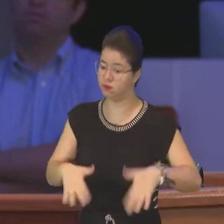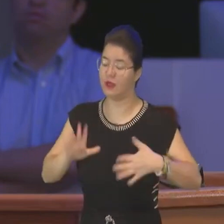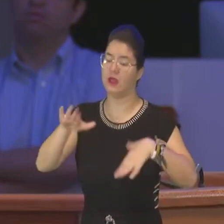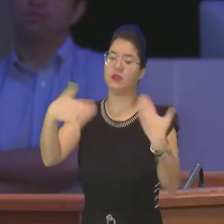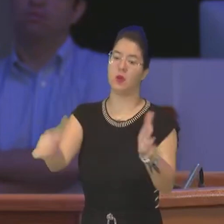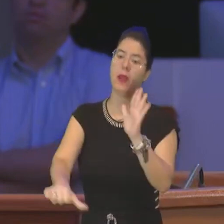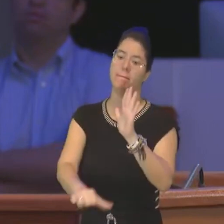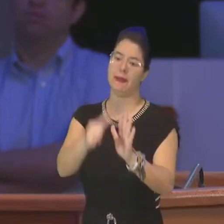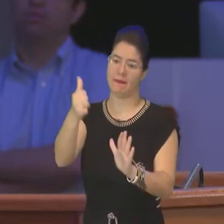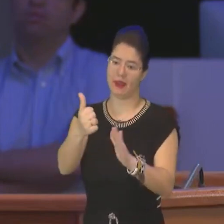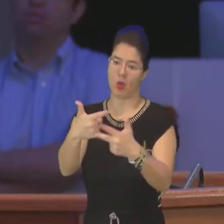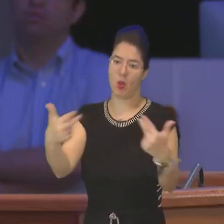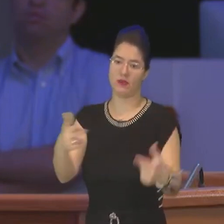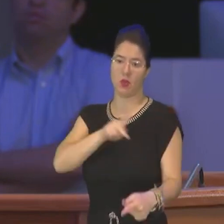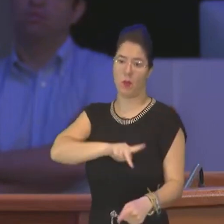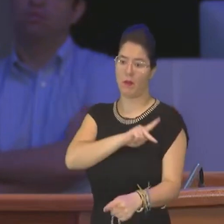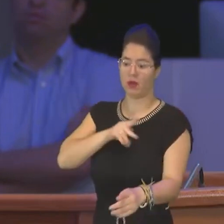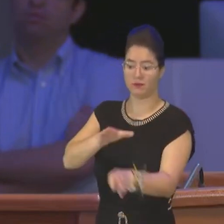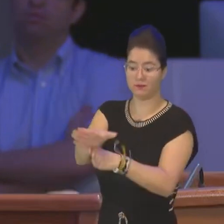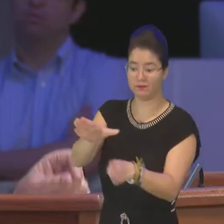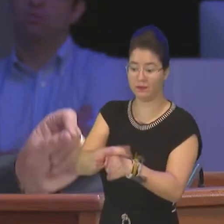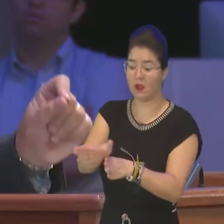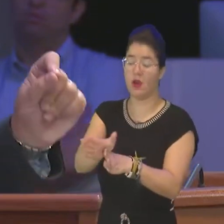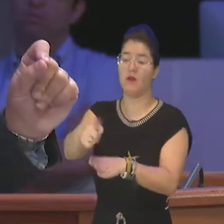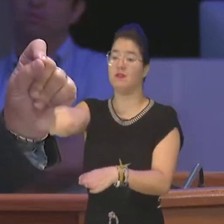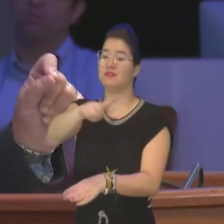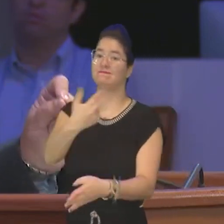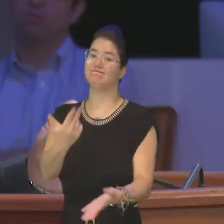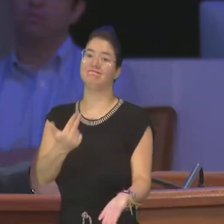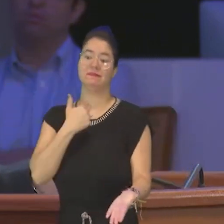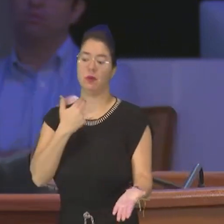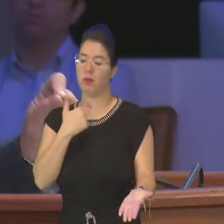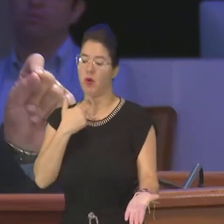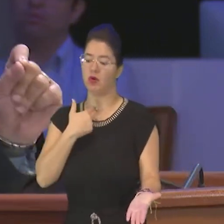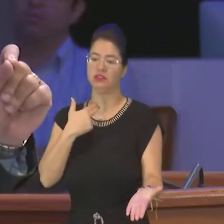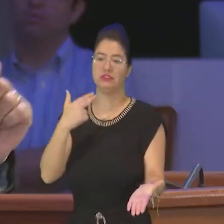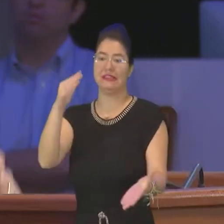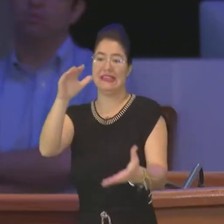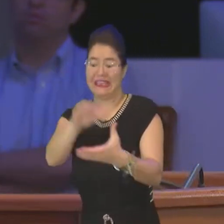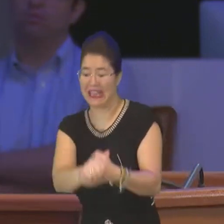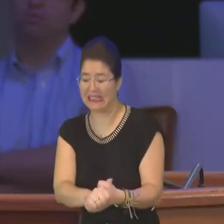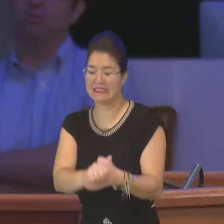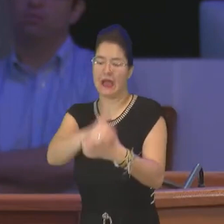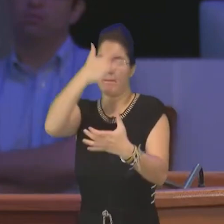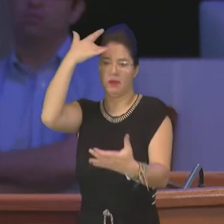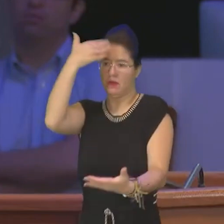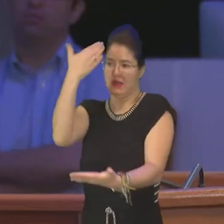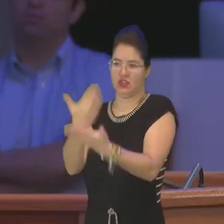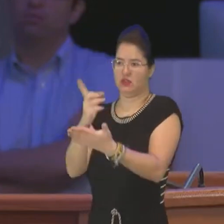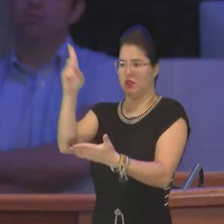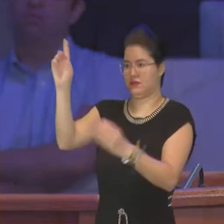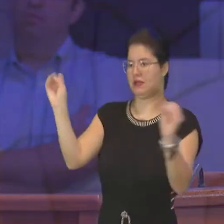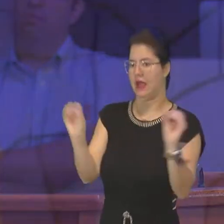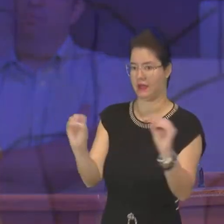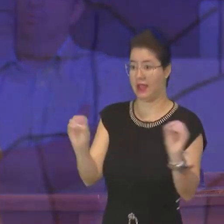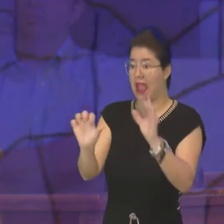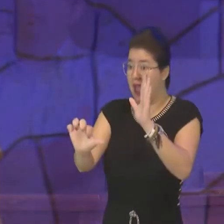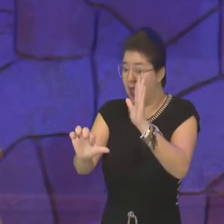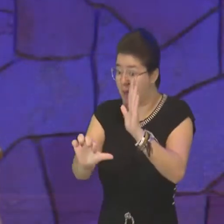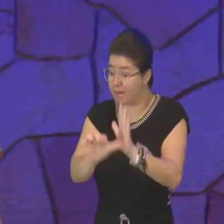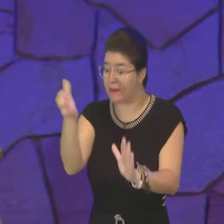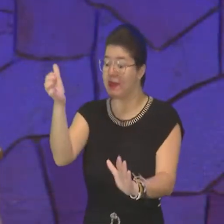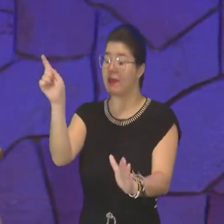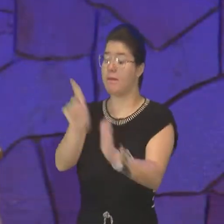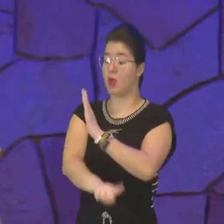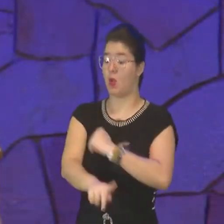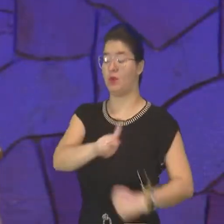delas: não vos ponhais em julgo desigual com os incrédulos. É a primeira pergunta